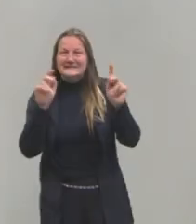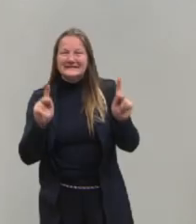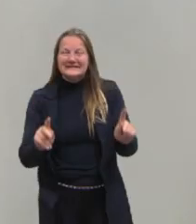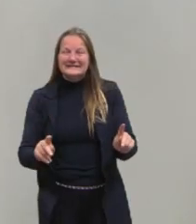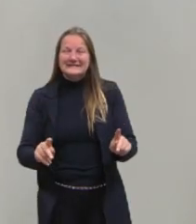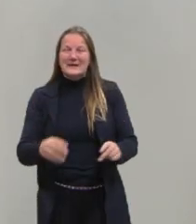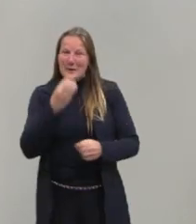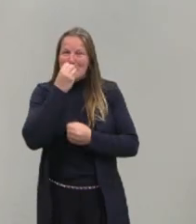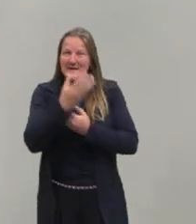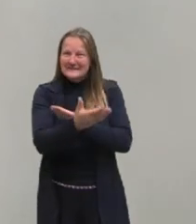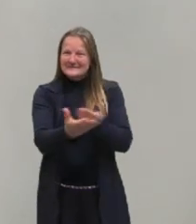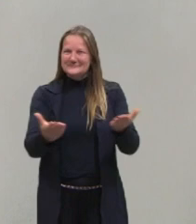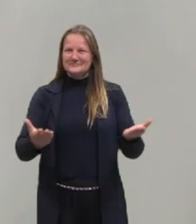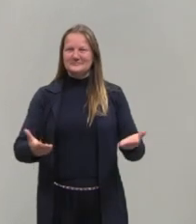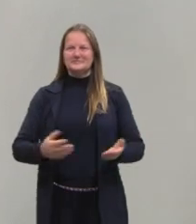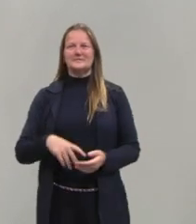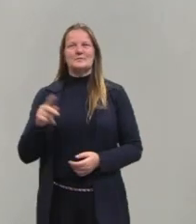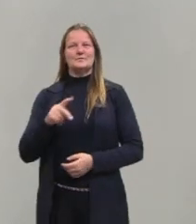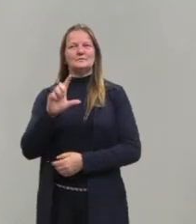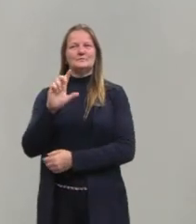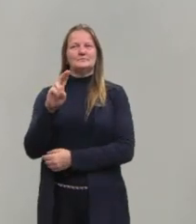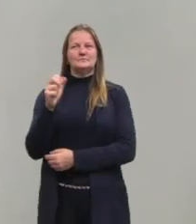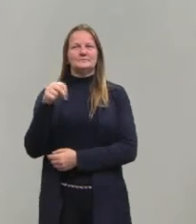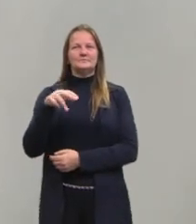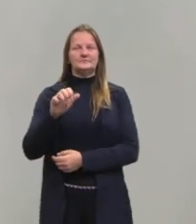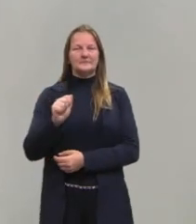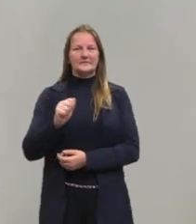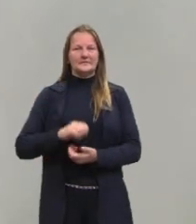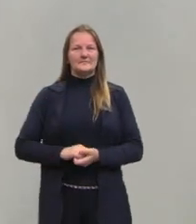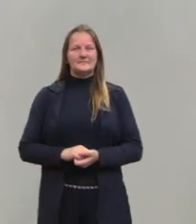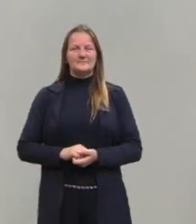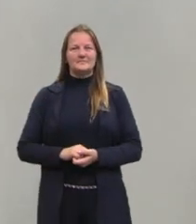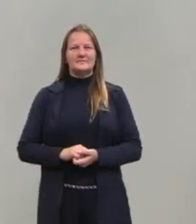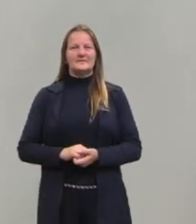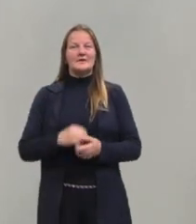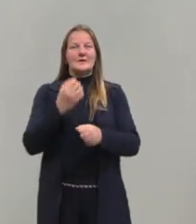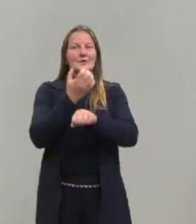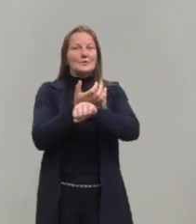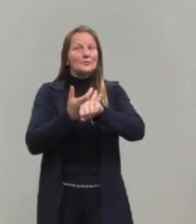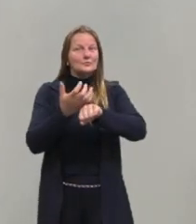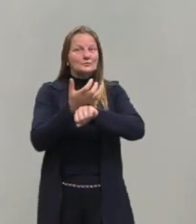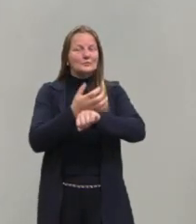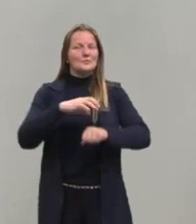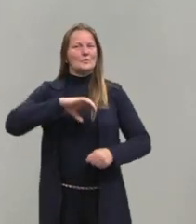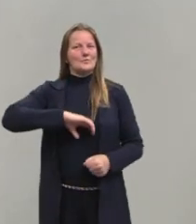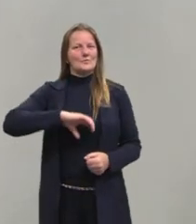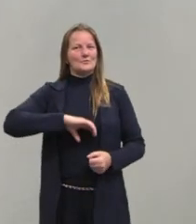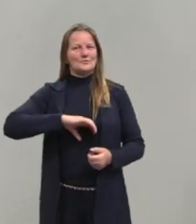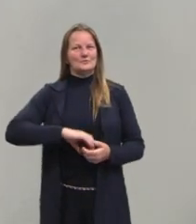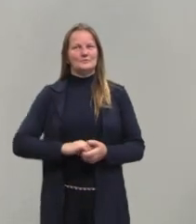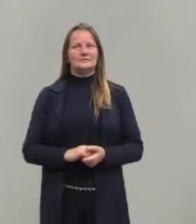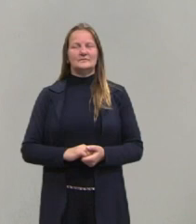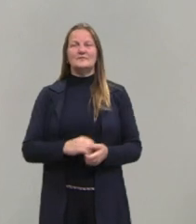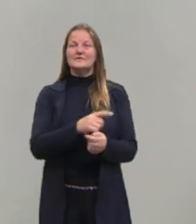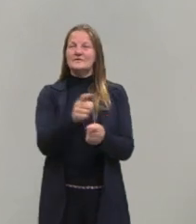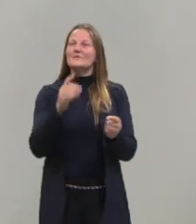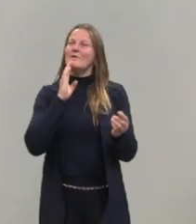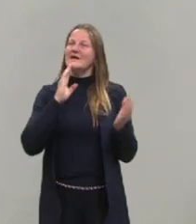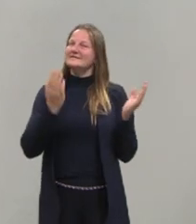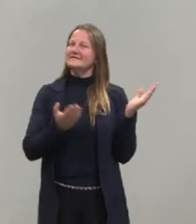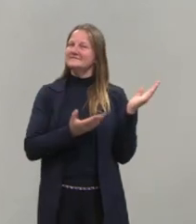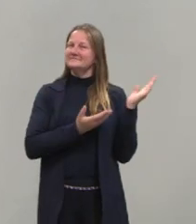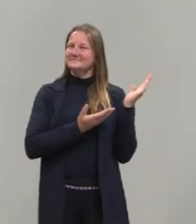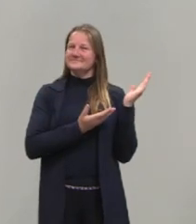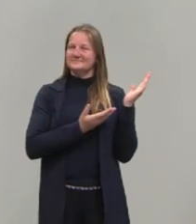pessoal, tudo bem com vocês? Eu sou a professora Luana Miller, trabalho com vocês o componente curricular de língua portuguesa. Vocês já me conhecem,